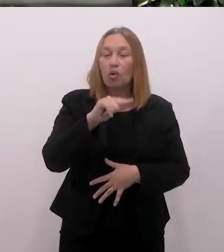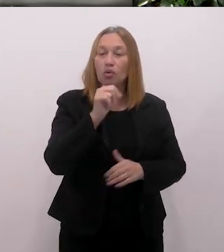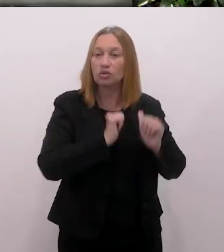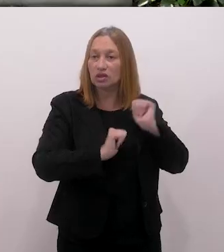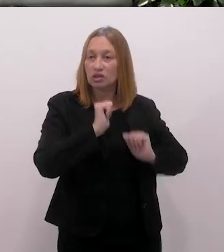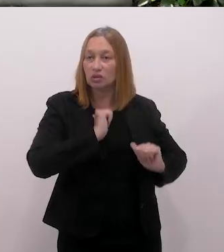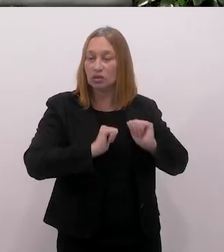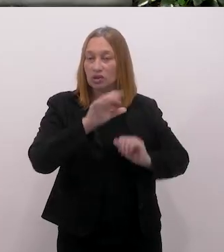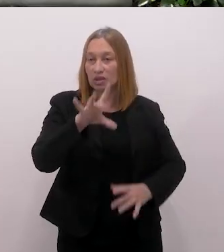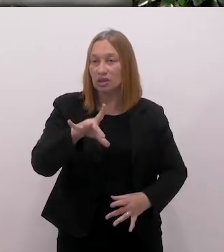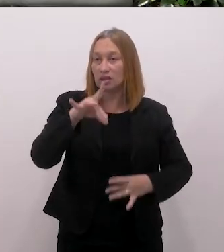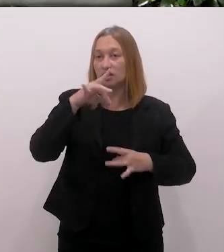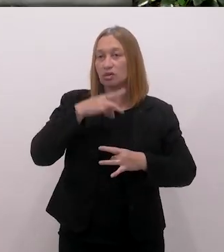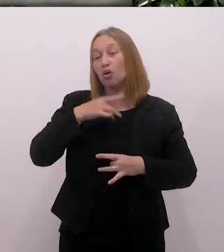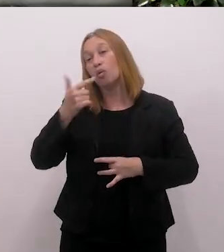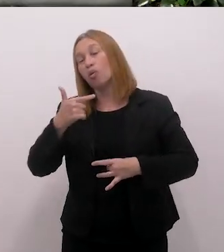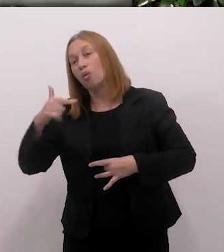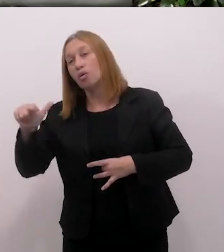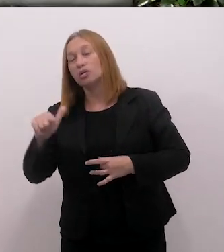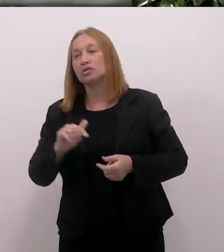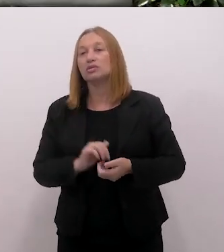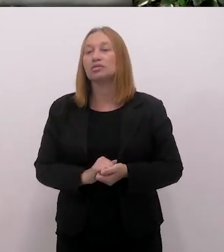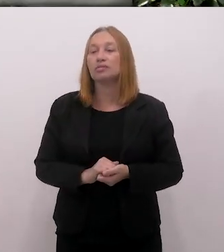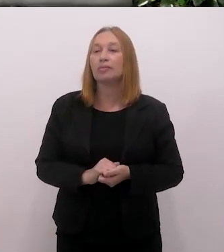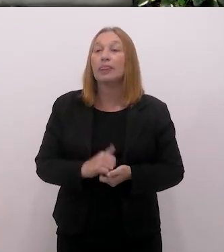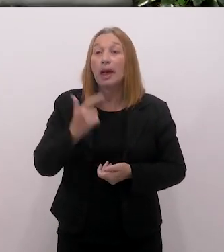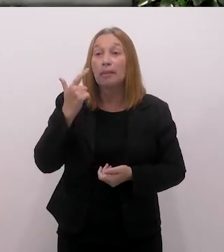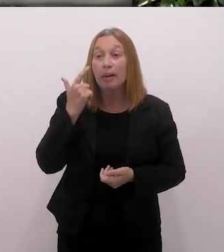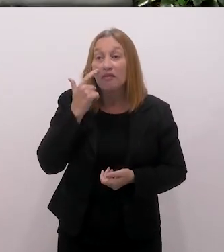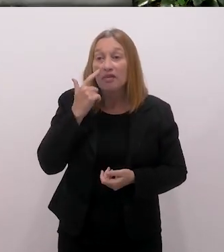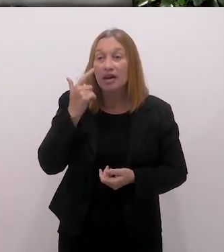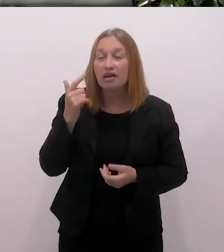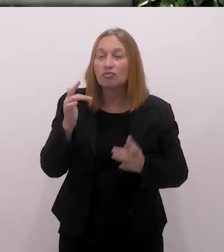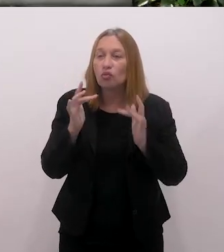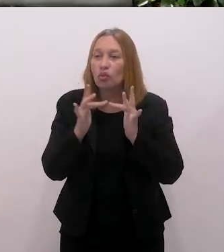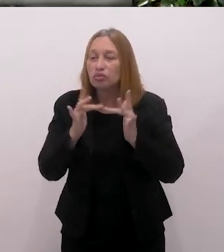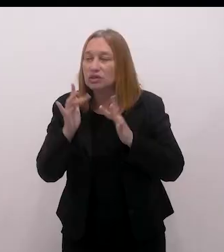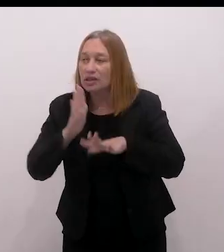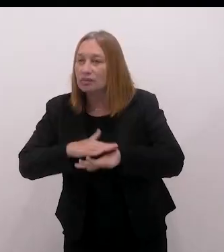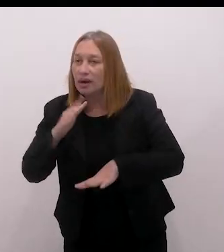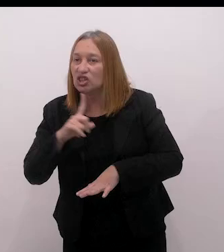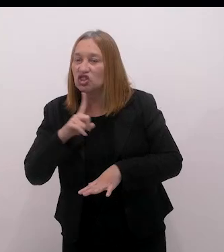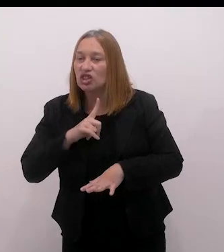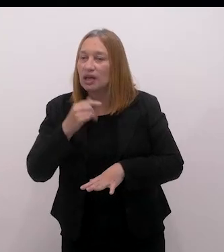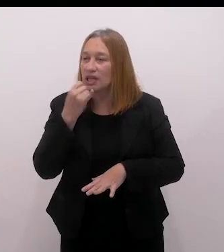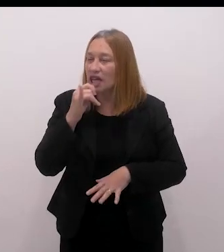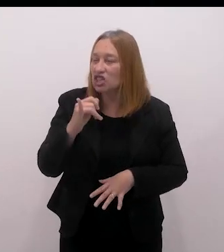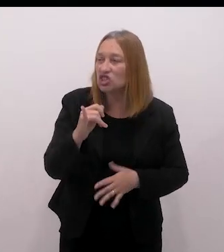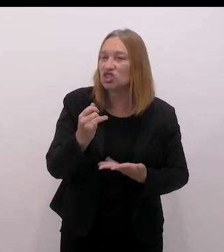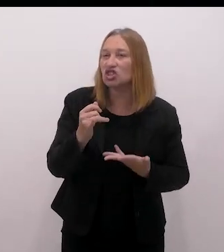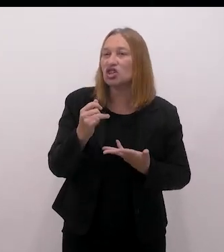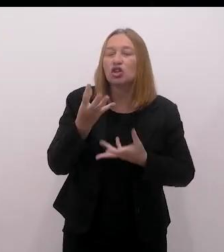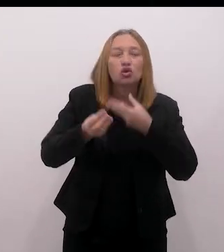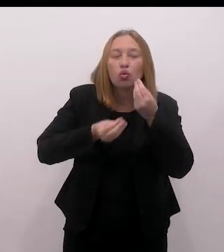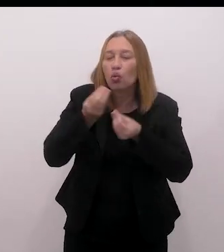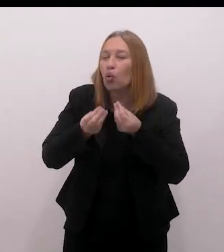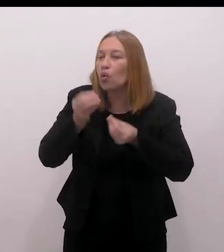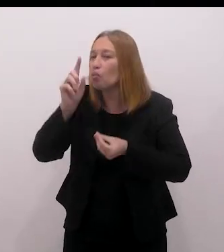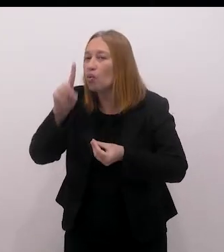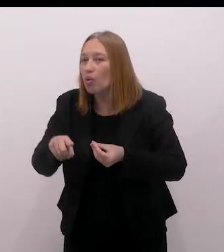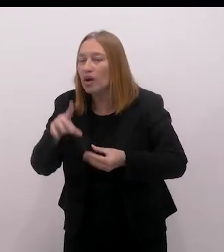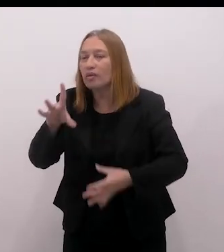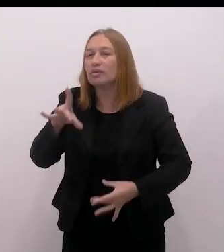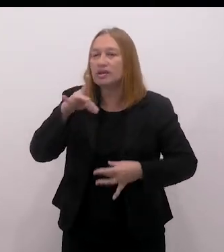personalidades, às vezes outros atores interpretando outros personagens, para poder me apropriar um pouco da